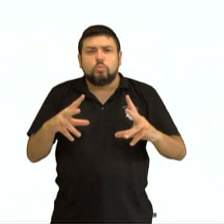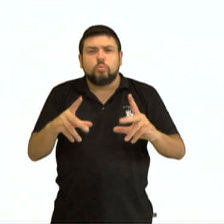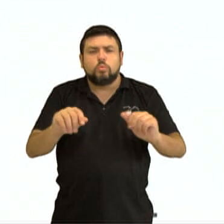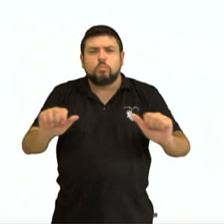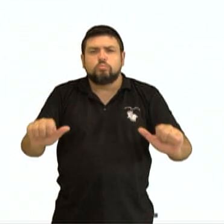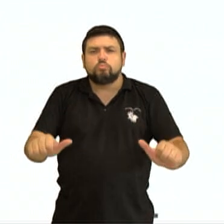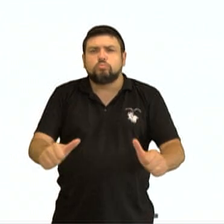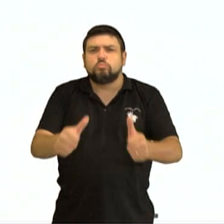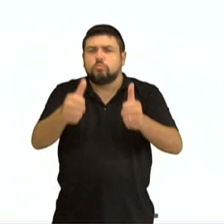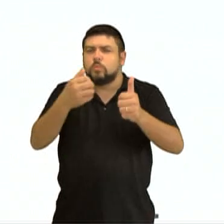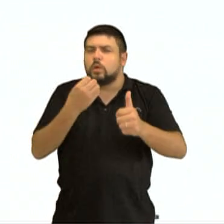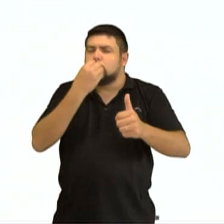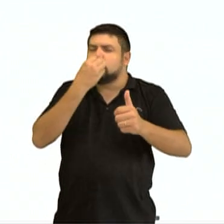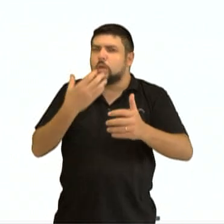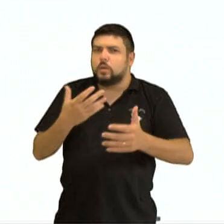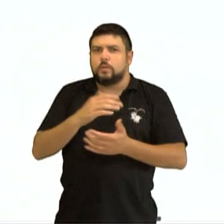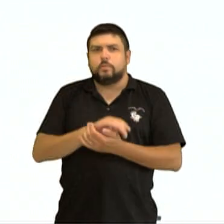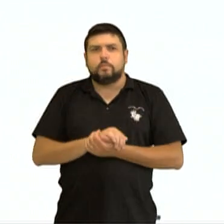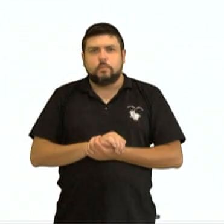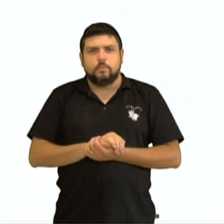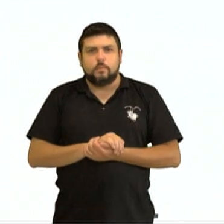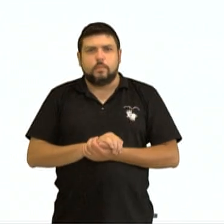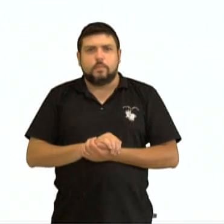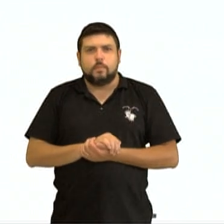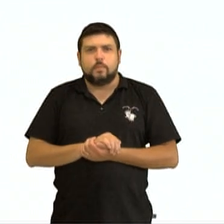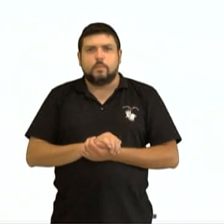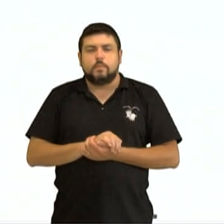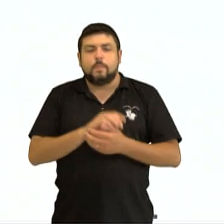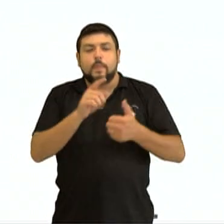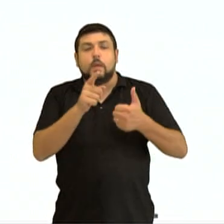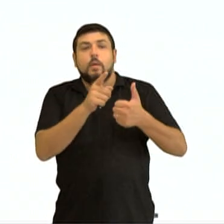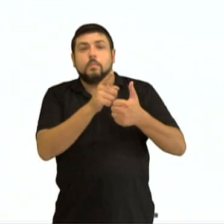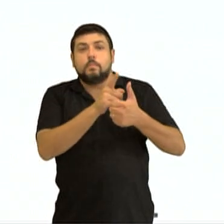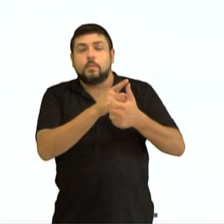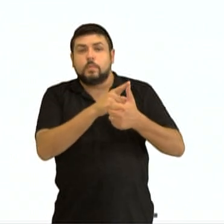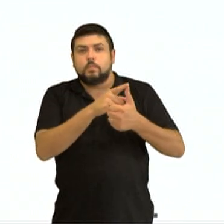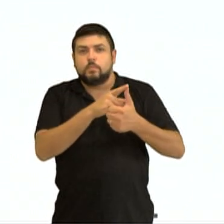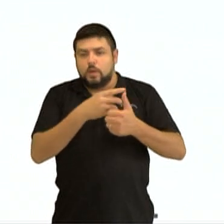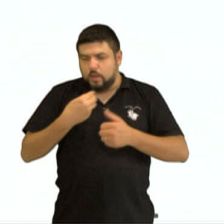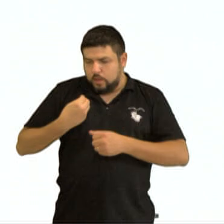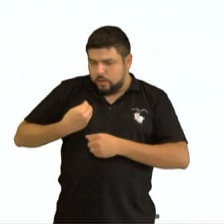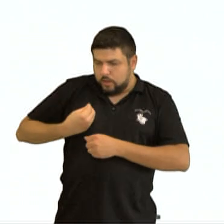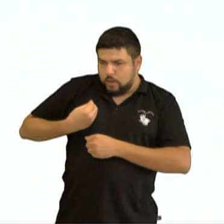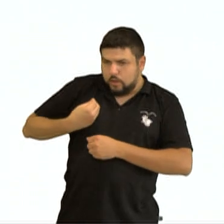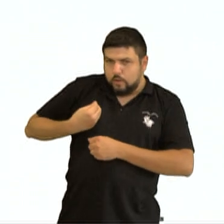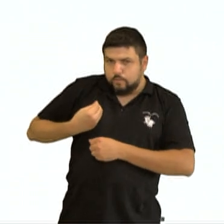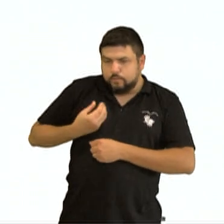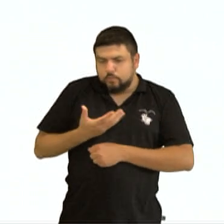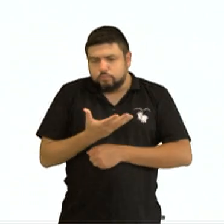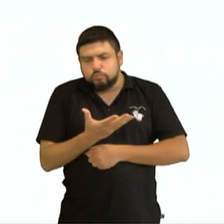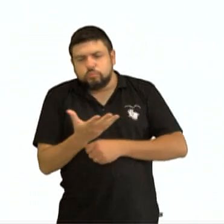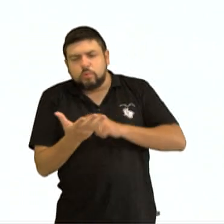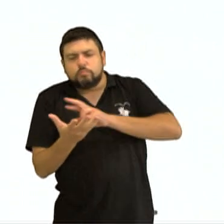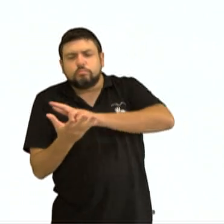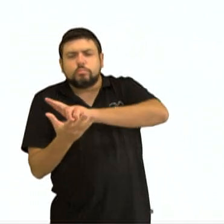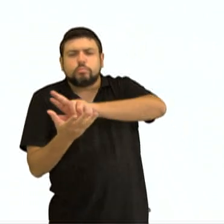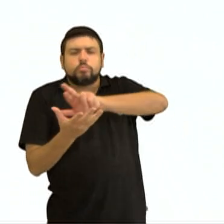duas coisas importantes para entender a política. Primeiro, é a organização da vida do indivíduo. Você, enquanto